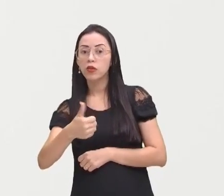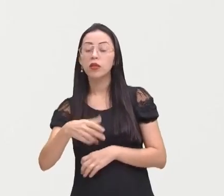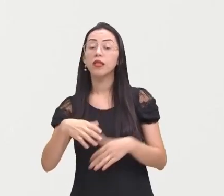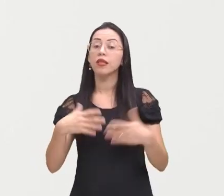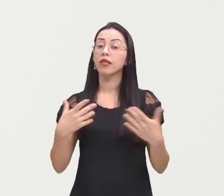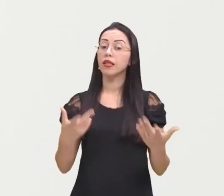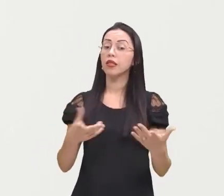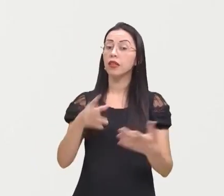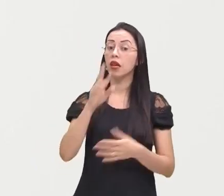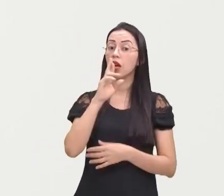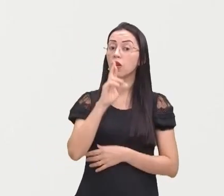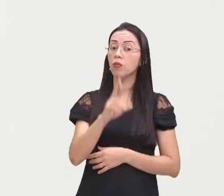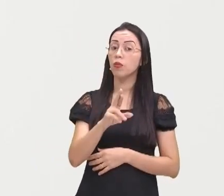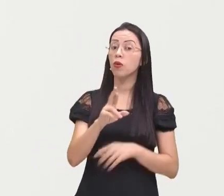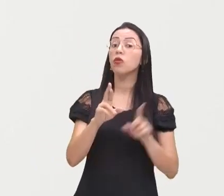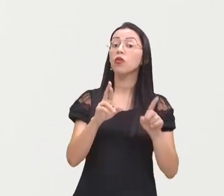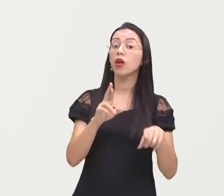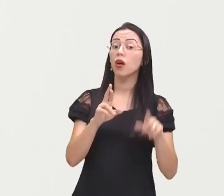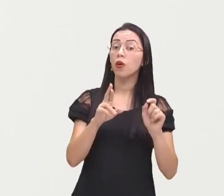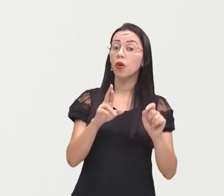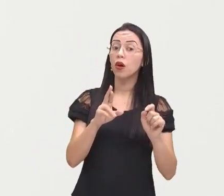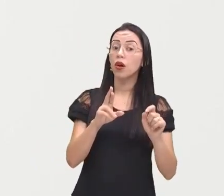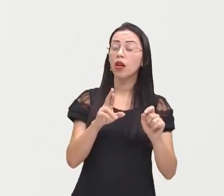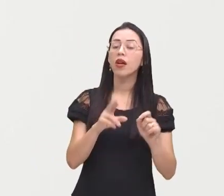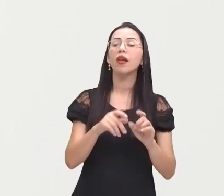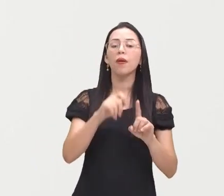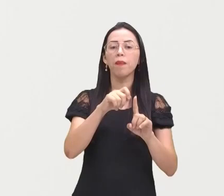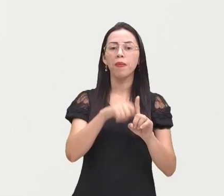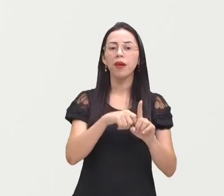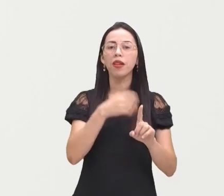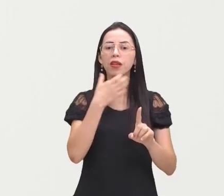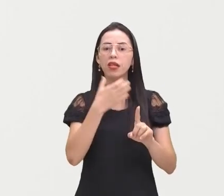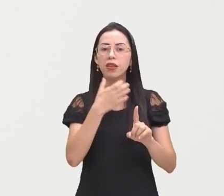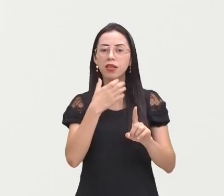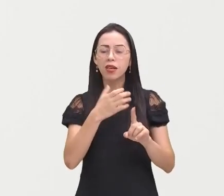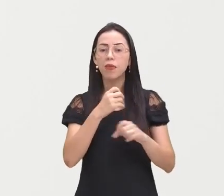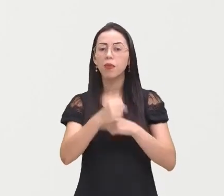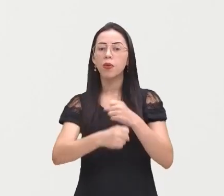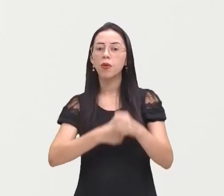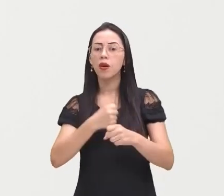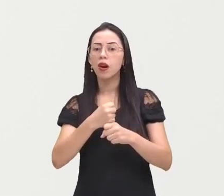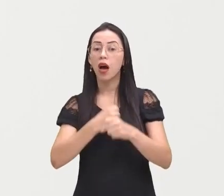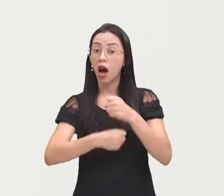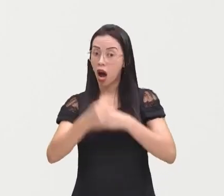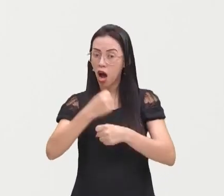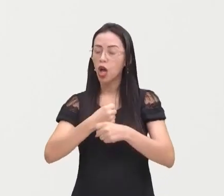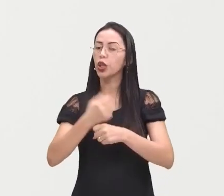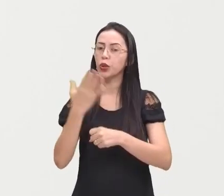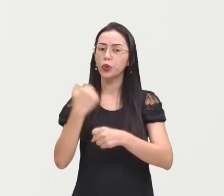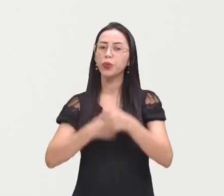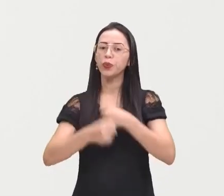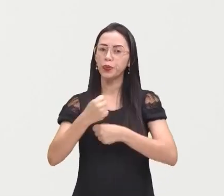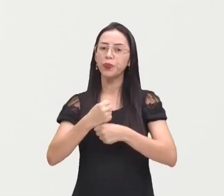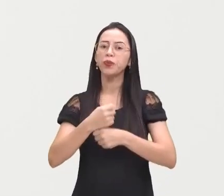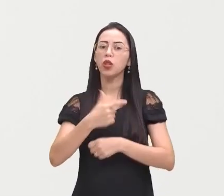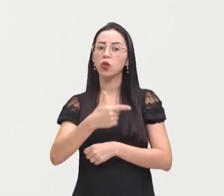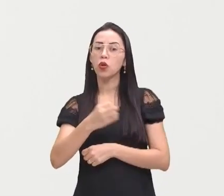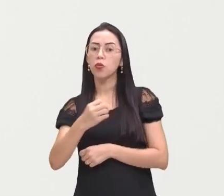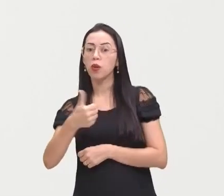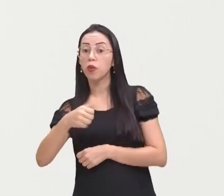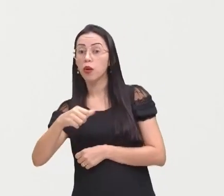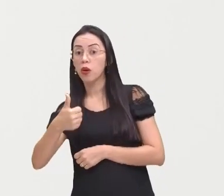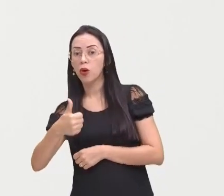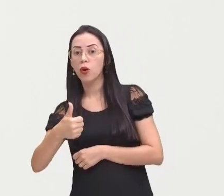resposta é em dezembro de 2011, que fiz minha primeira viagem para